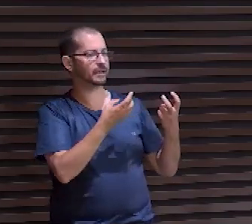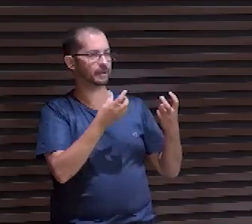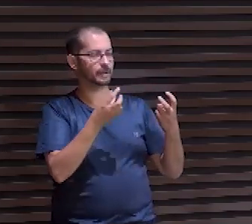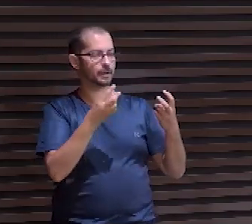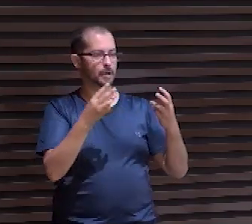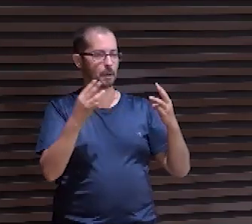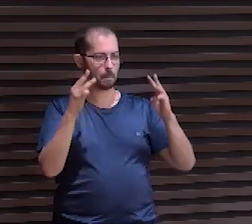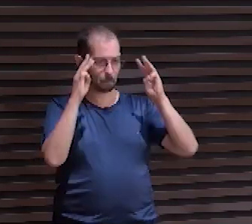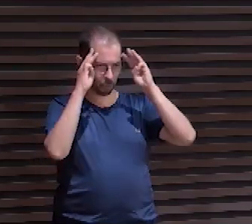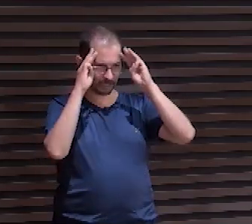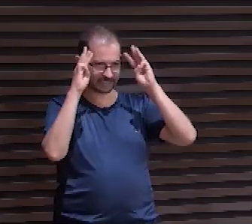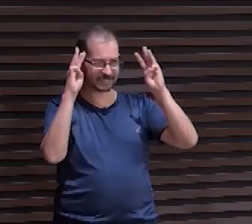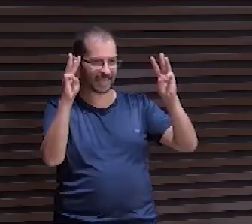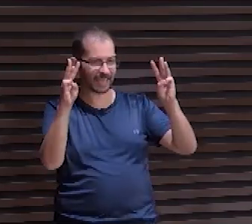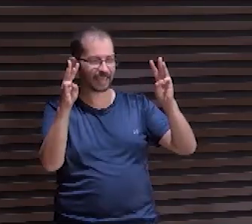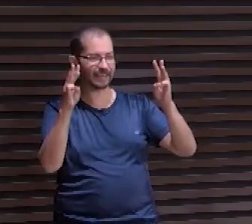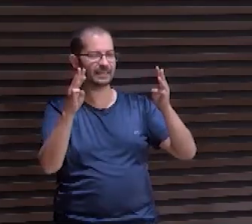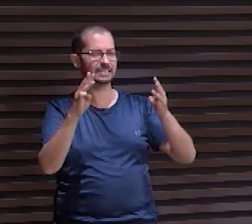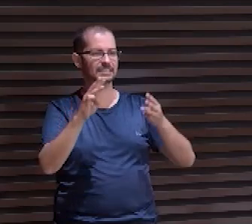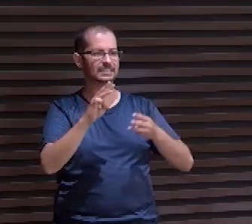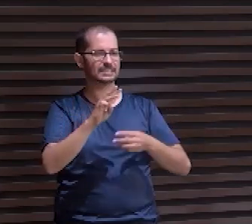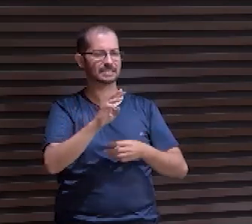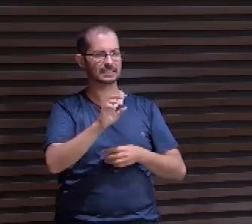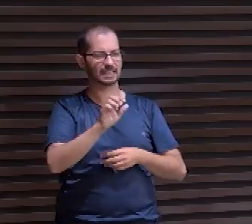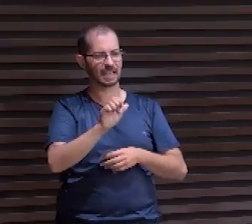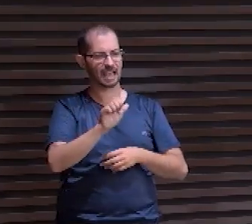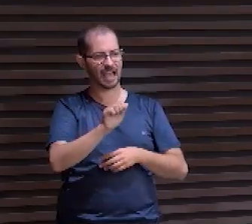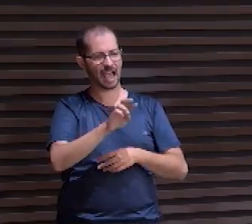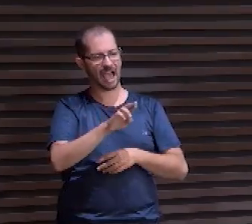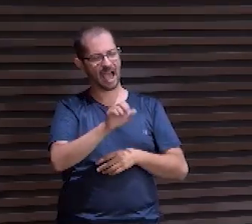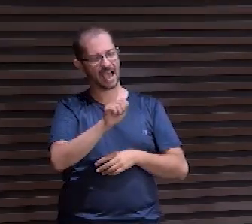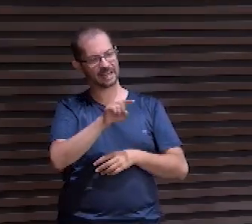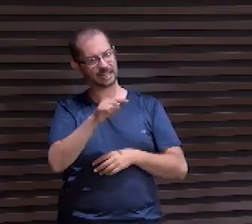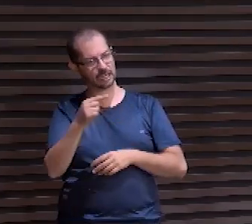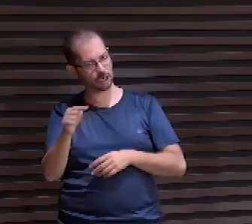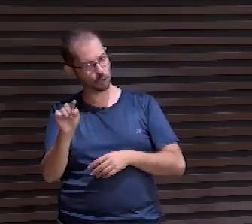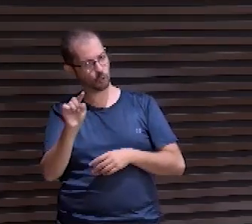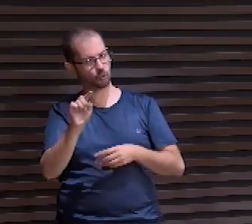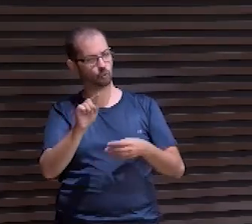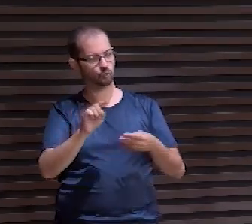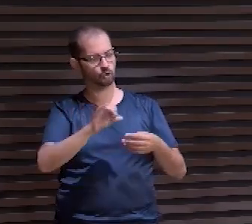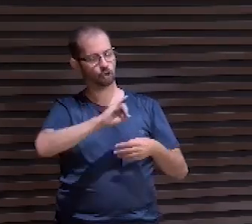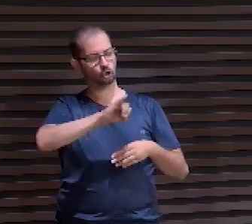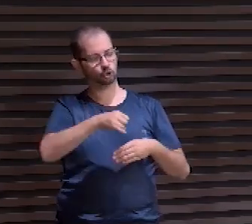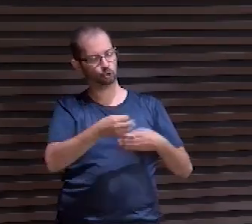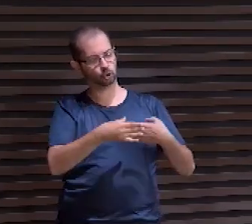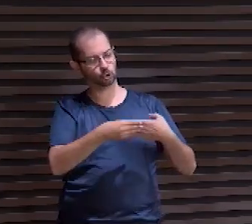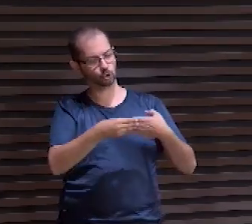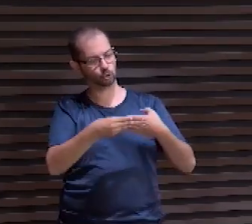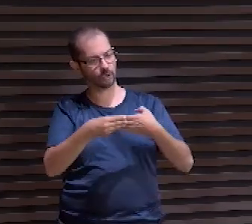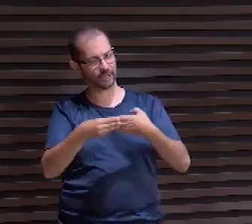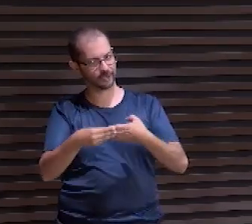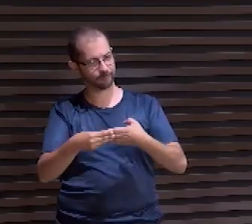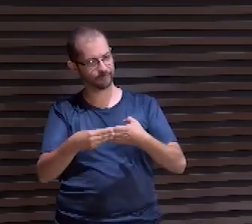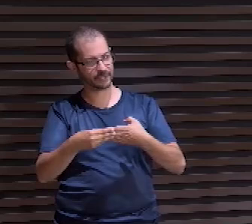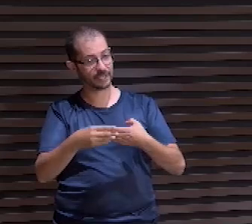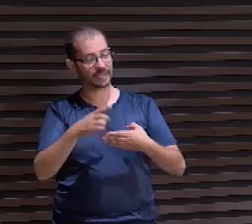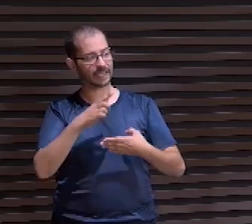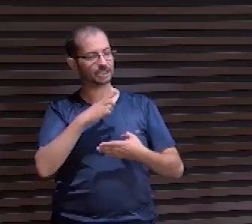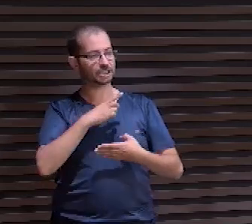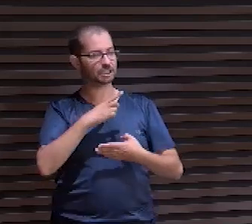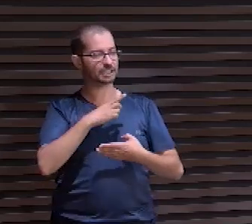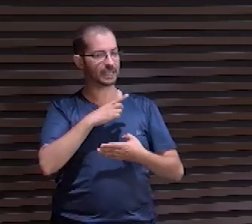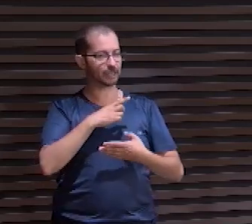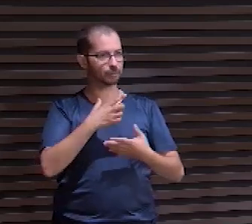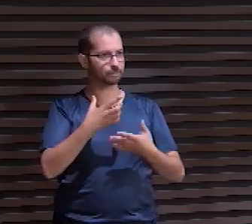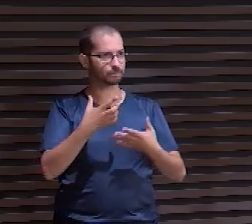Moisés, e via Arão, e via Josué, e a gente tem uma tendência de